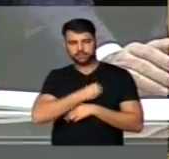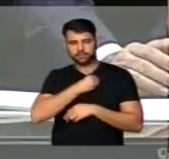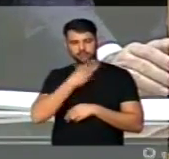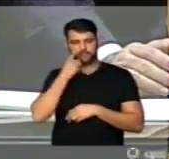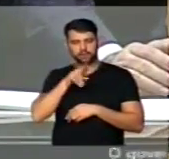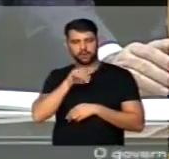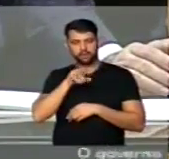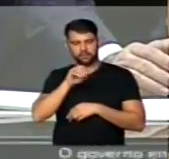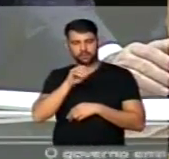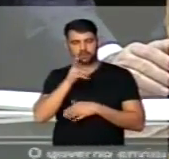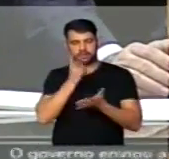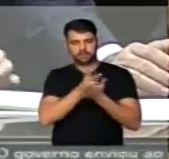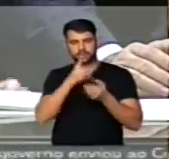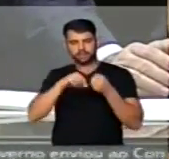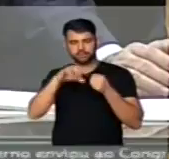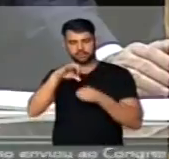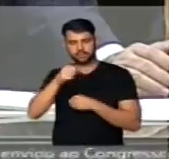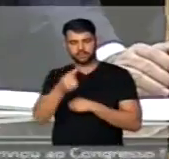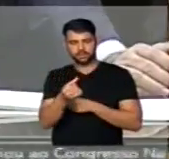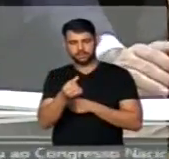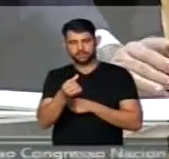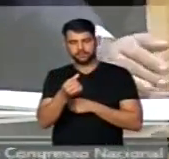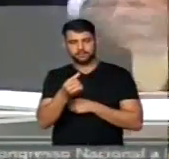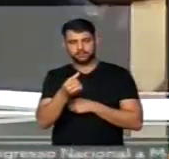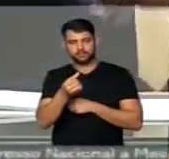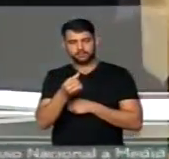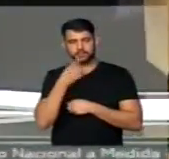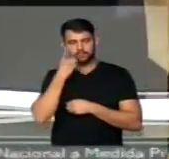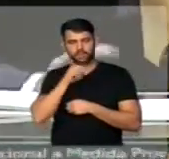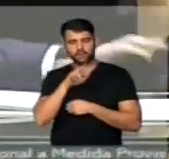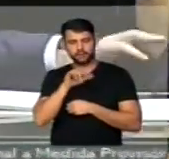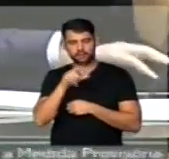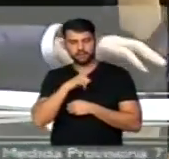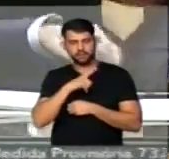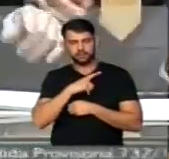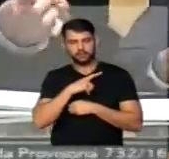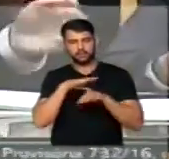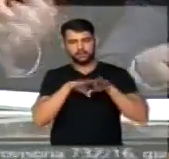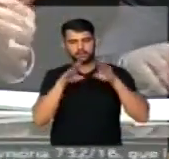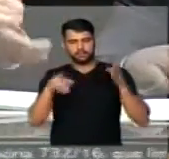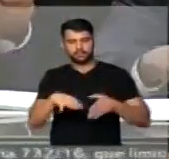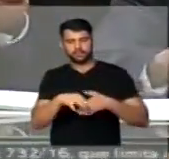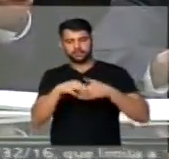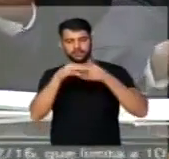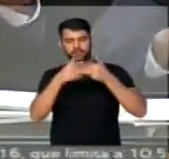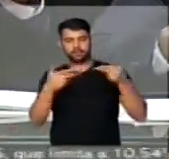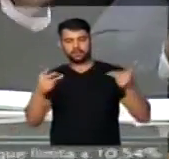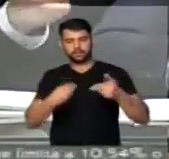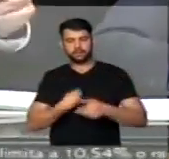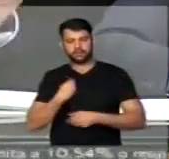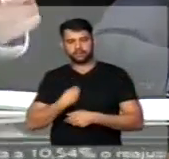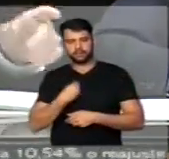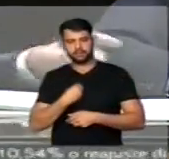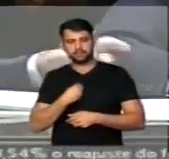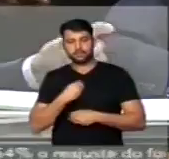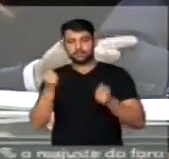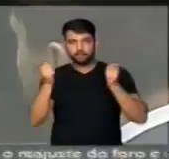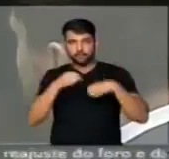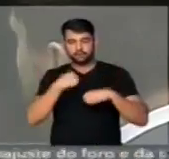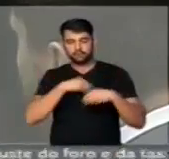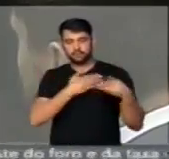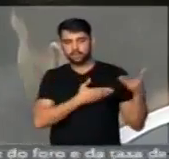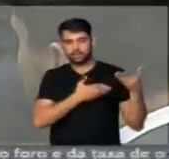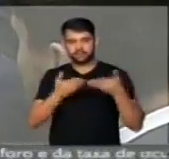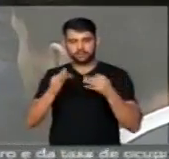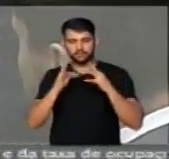Deputado Raul. De ordem, artigo 96. Artigo 96, deputado Raul. A mesa e os líderes, se podemos